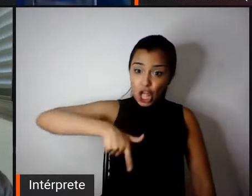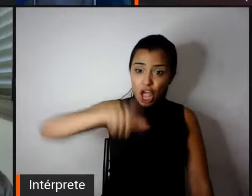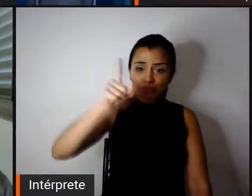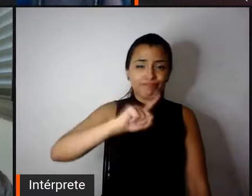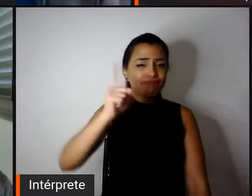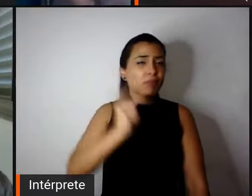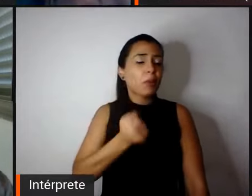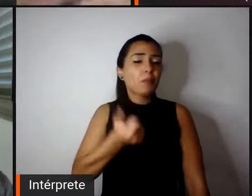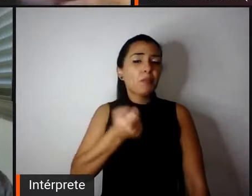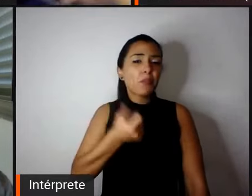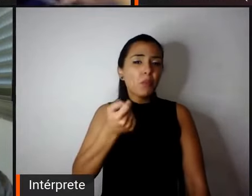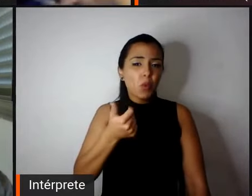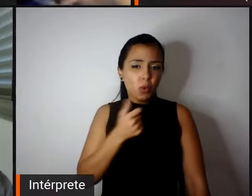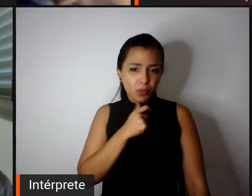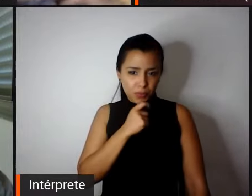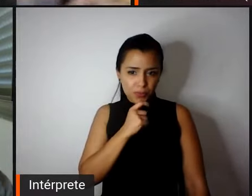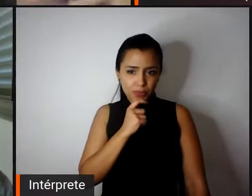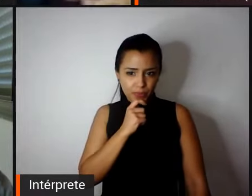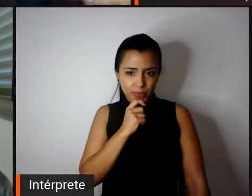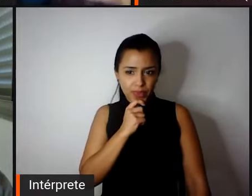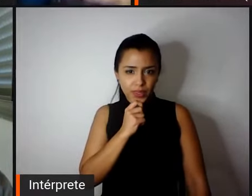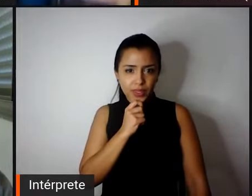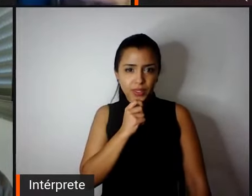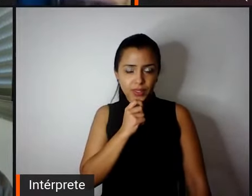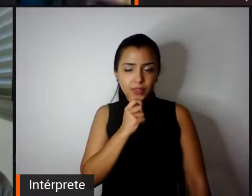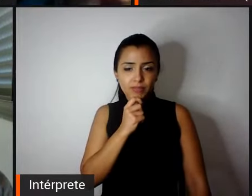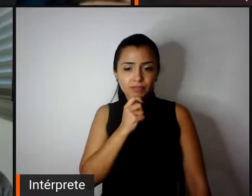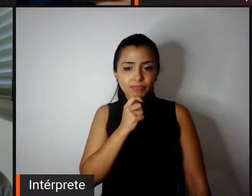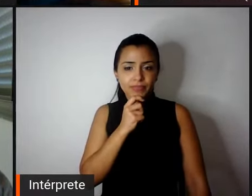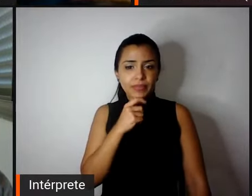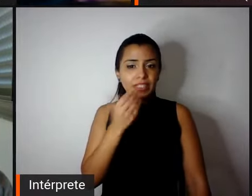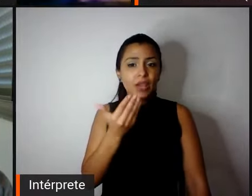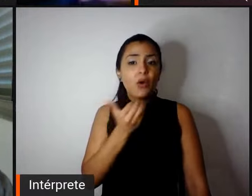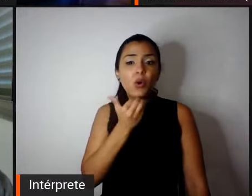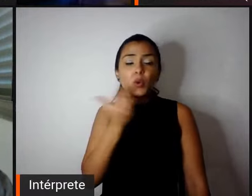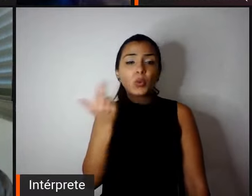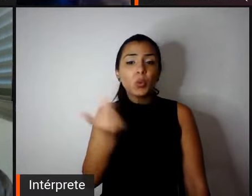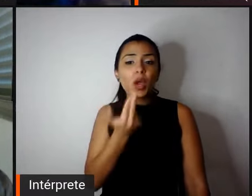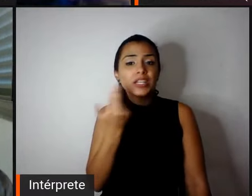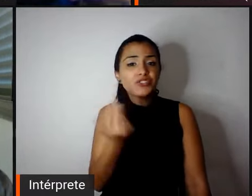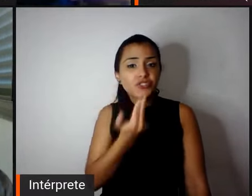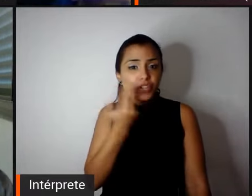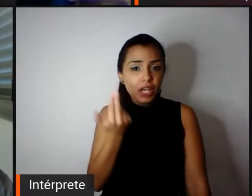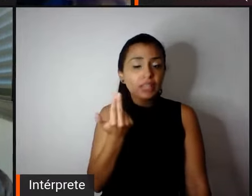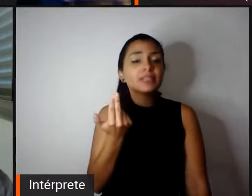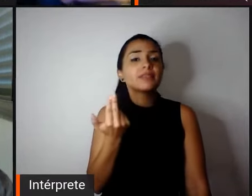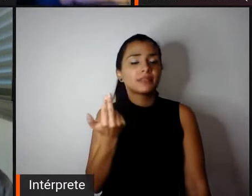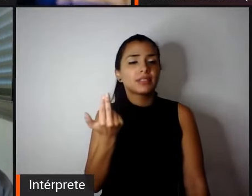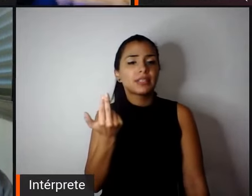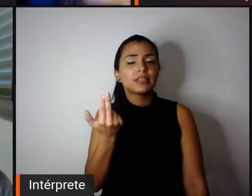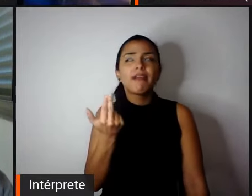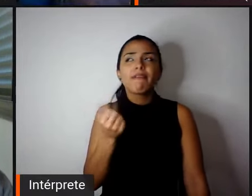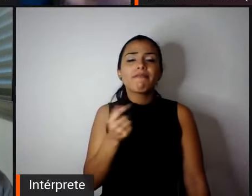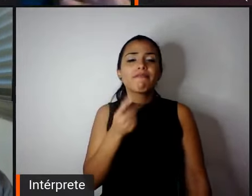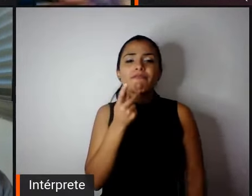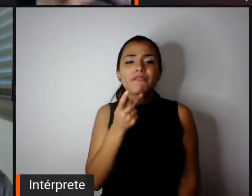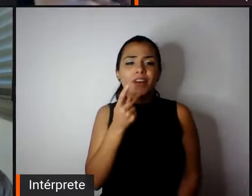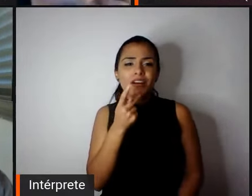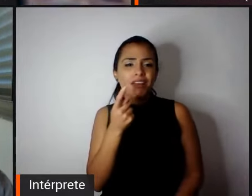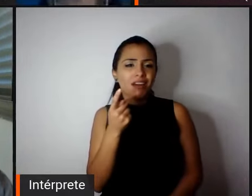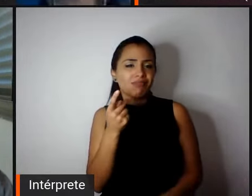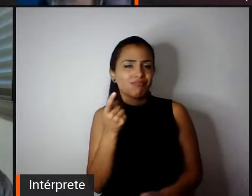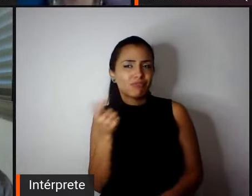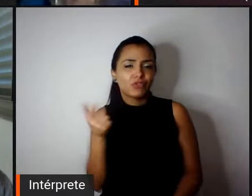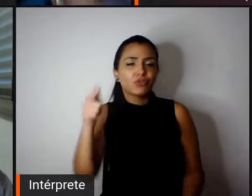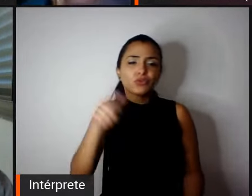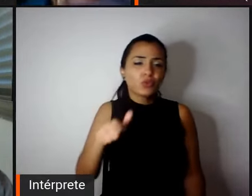adianta fazer, eu, por exemplo, não adianta usar esse esquema uma vez. Então, são